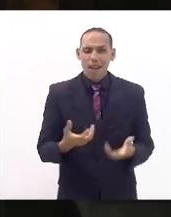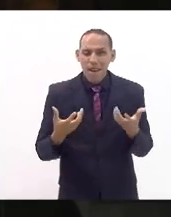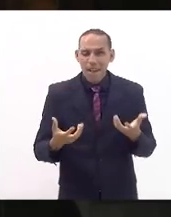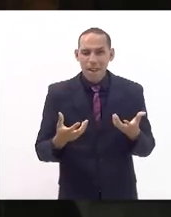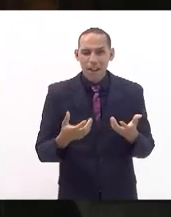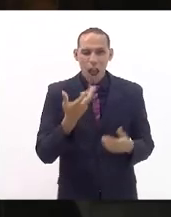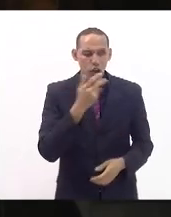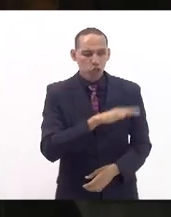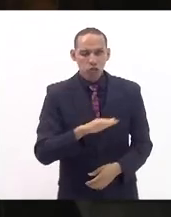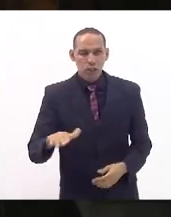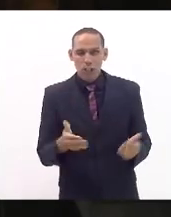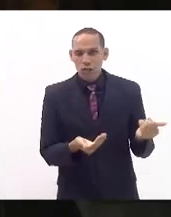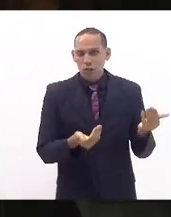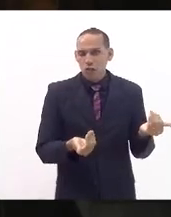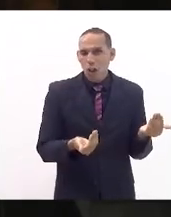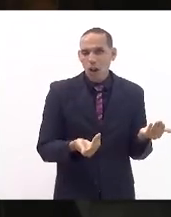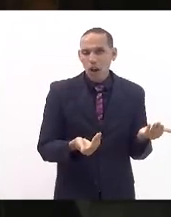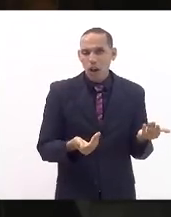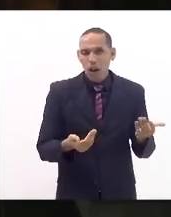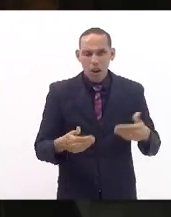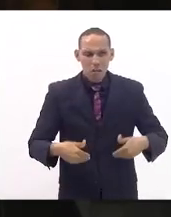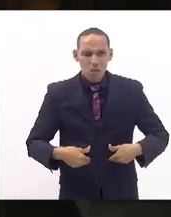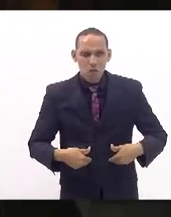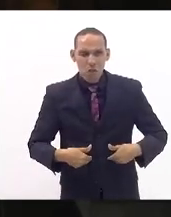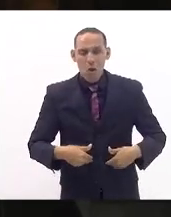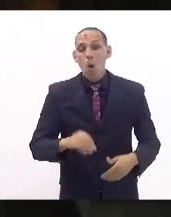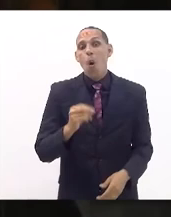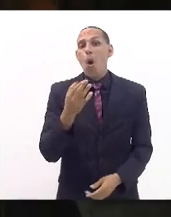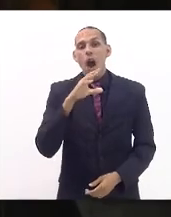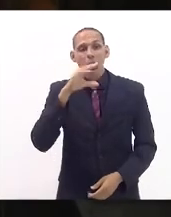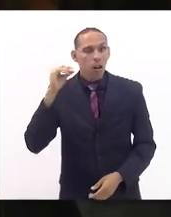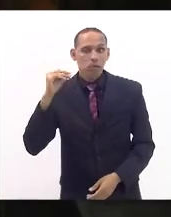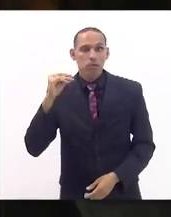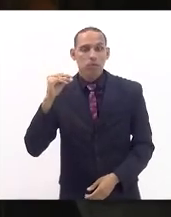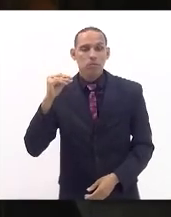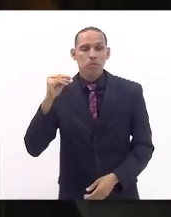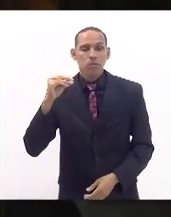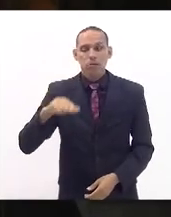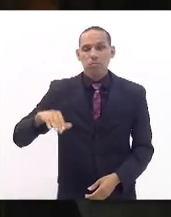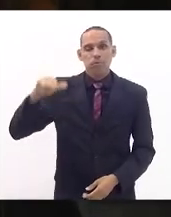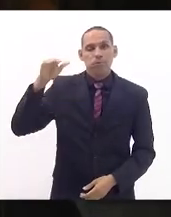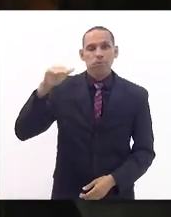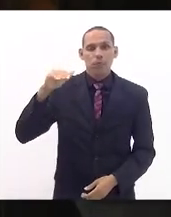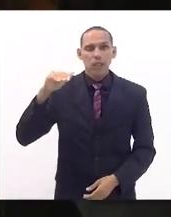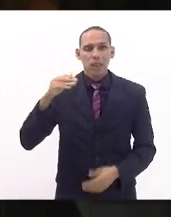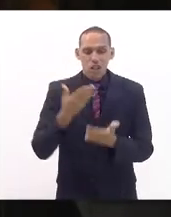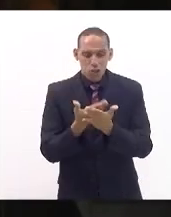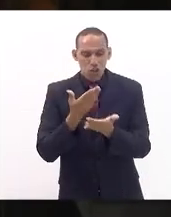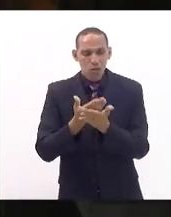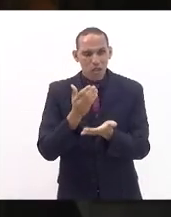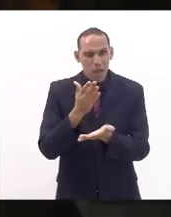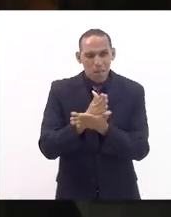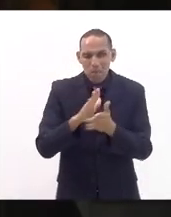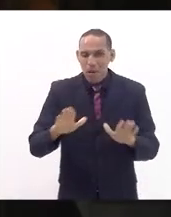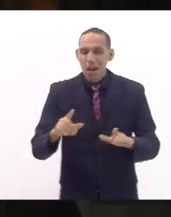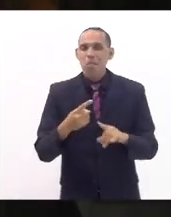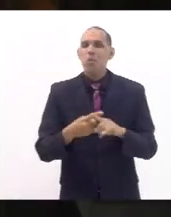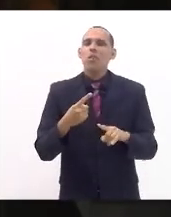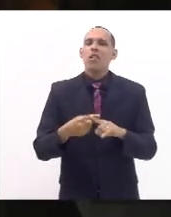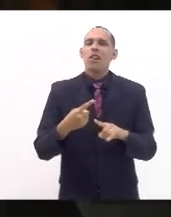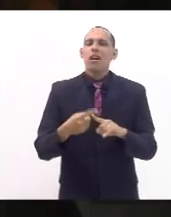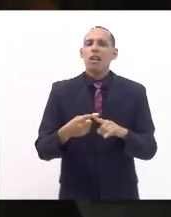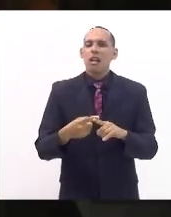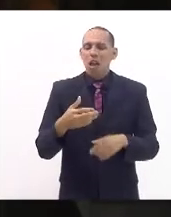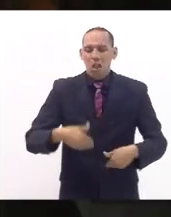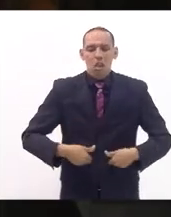nenhum adolescente, nenhum jovem ou adulto desse Estado deixando de estudar porque tem fome. A gente